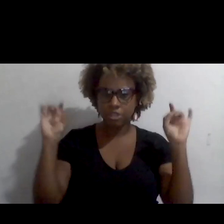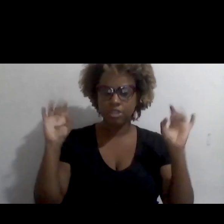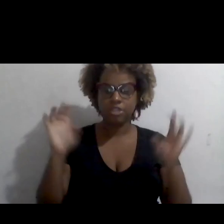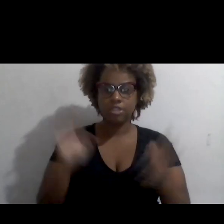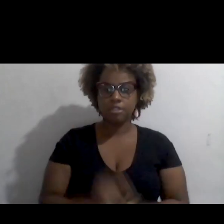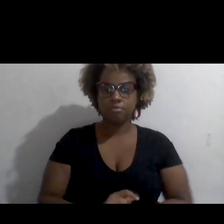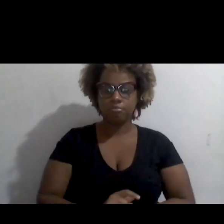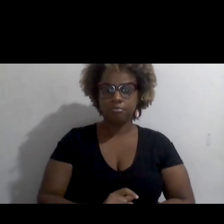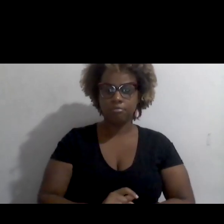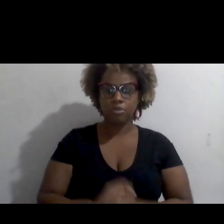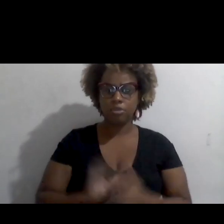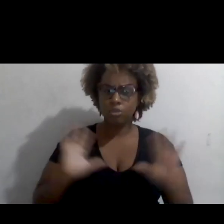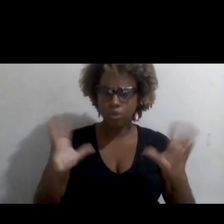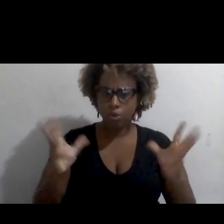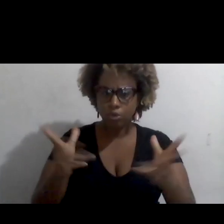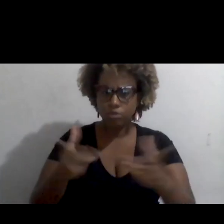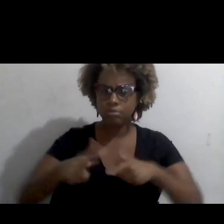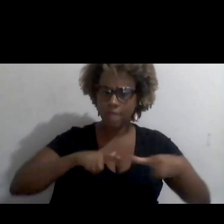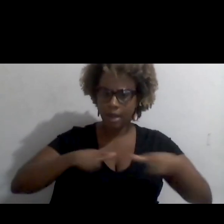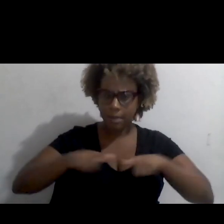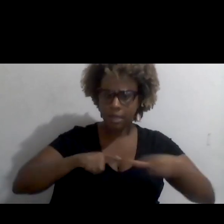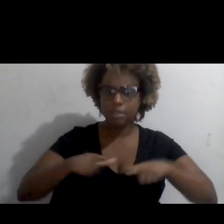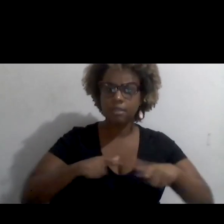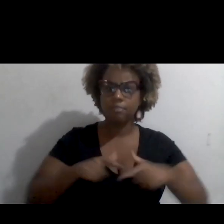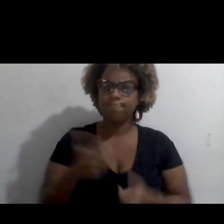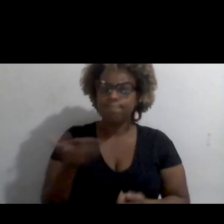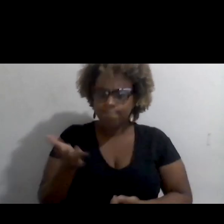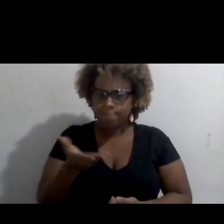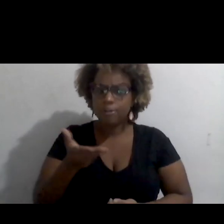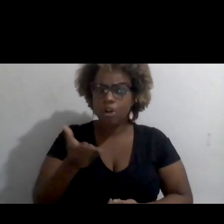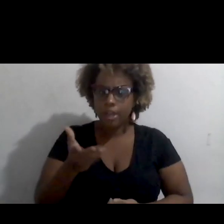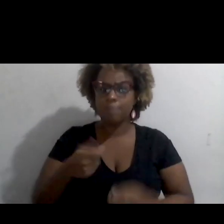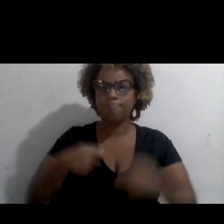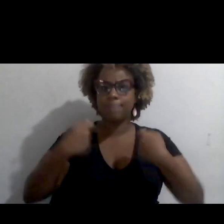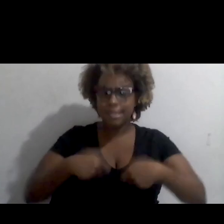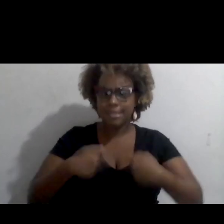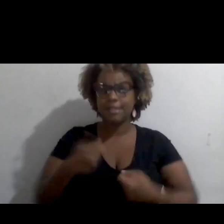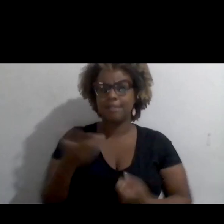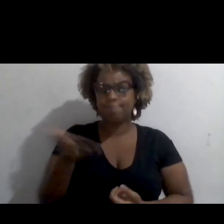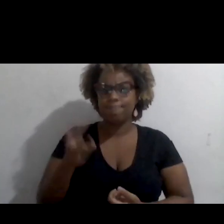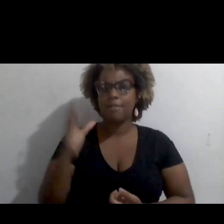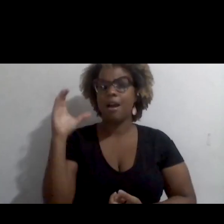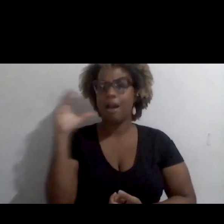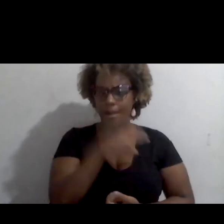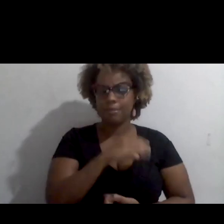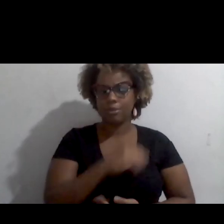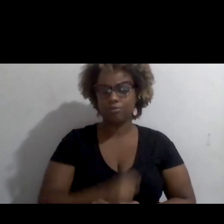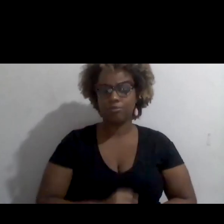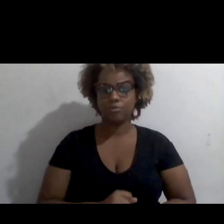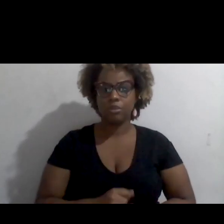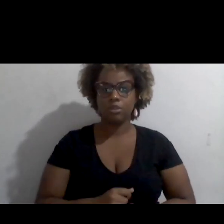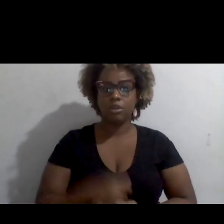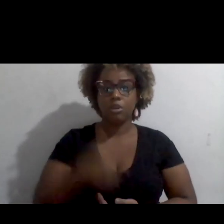todo mundo correndo atrás, só que estão correndo. A gente está precisando que chegue logo. Então, é porque outro dia a gente fez 42